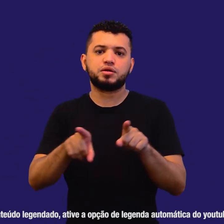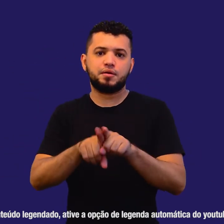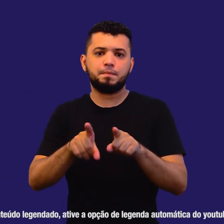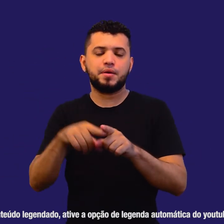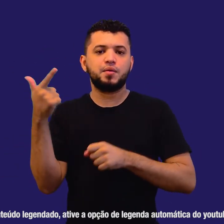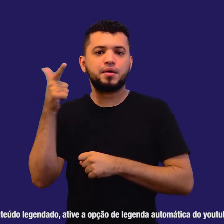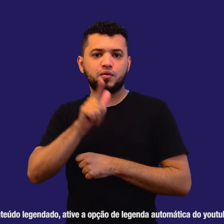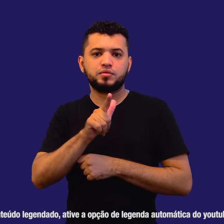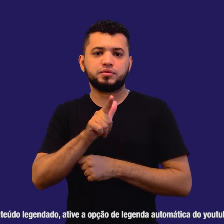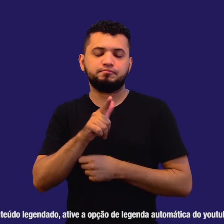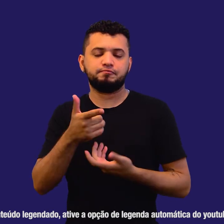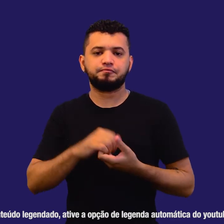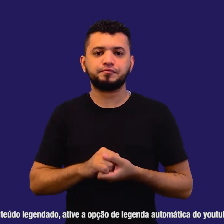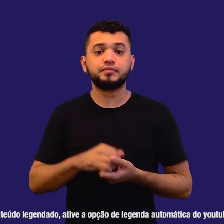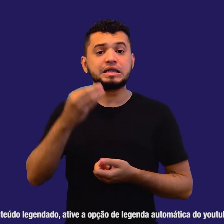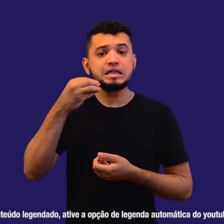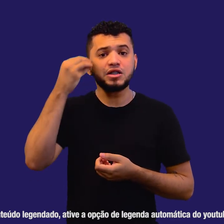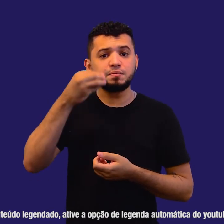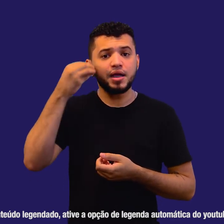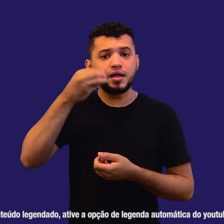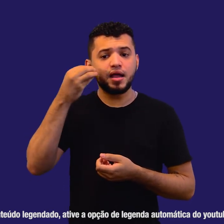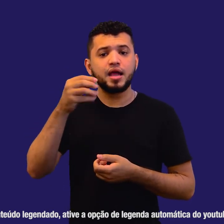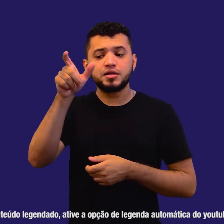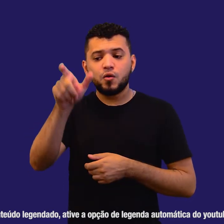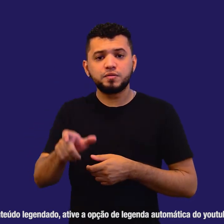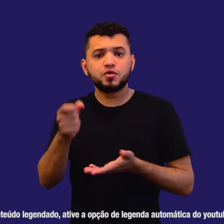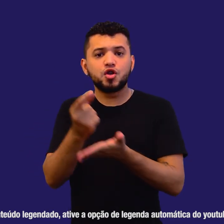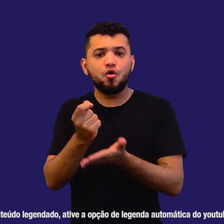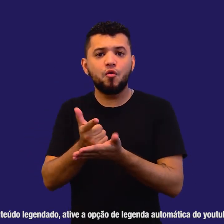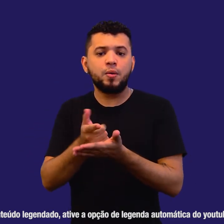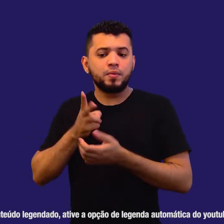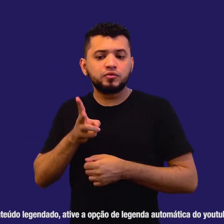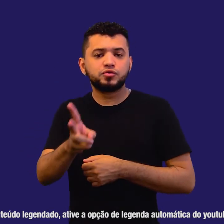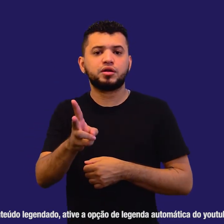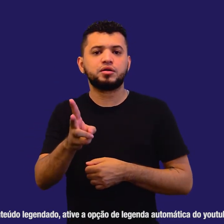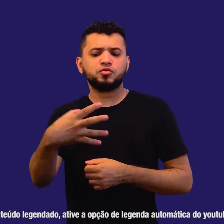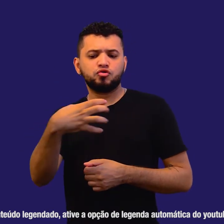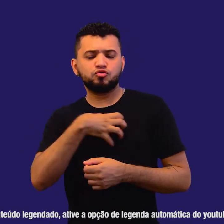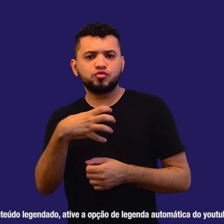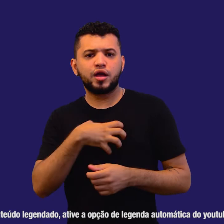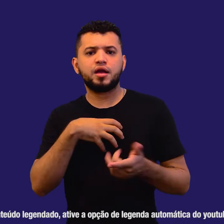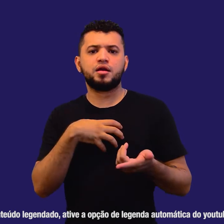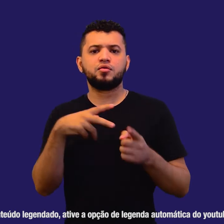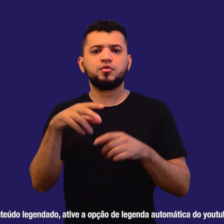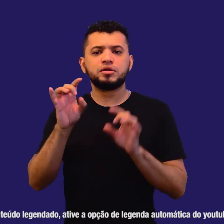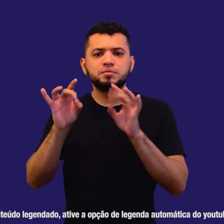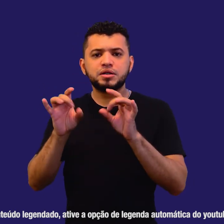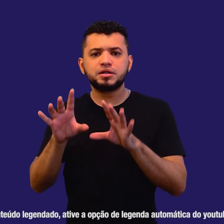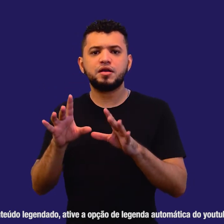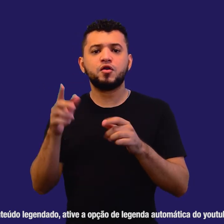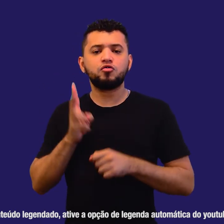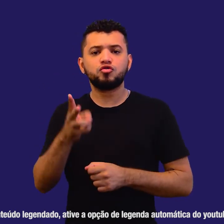desse comerciante. E experiências duradouras com clientes também, sabe, Natália? Personalizar, manter essas relações de